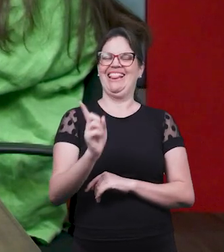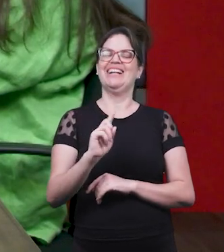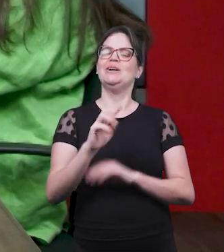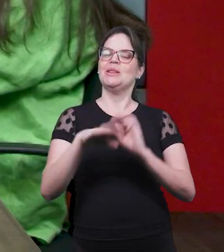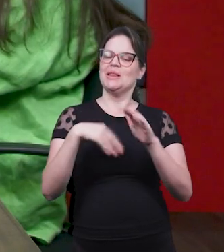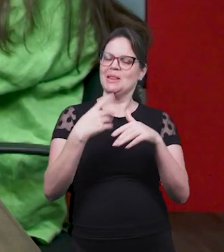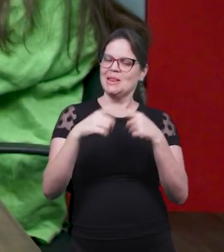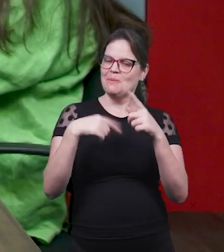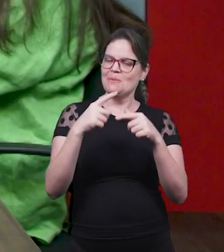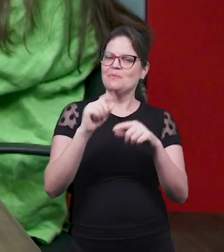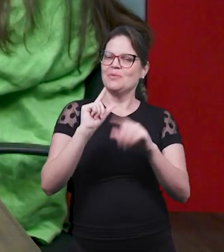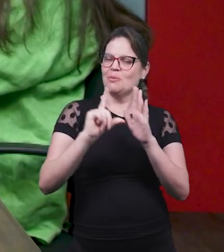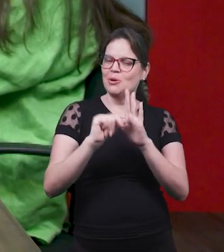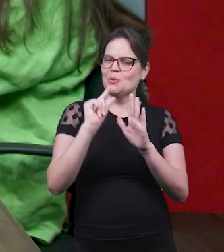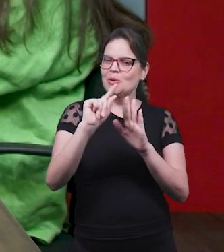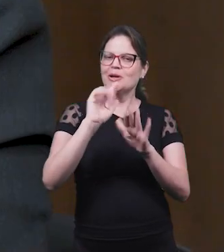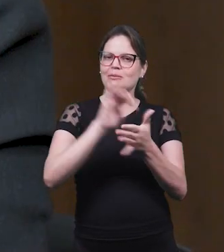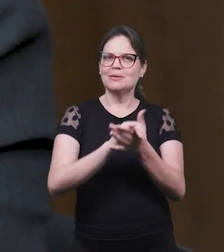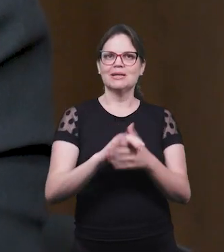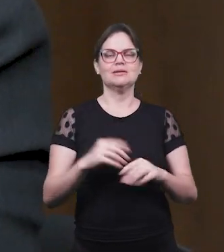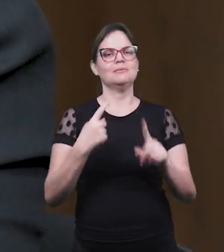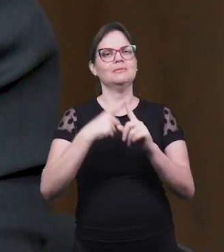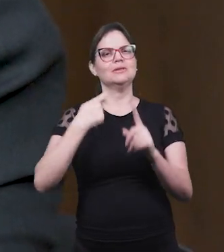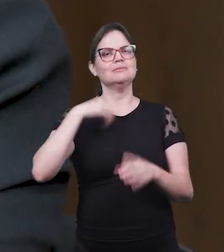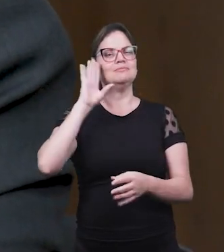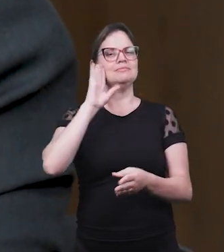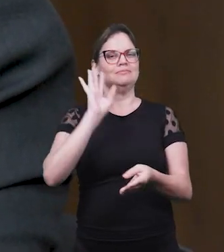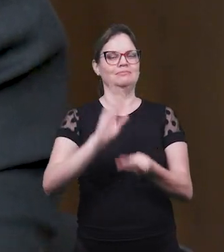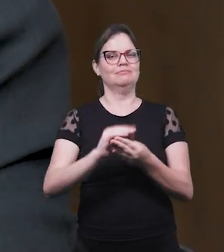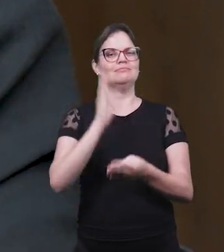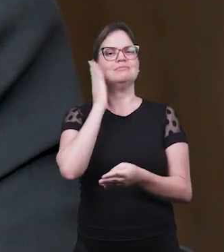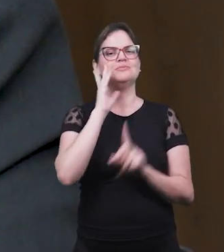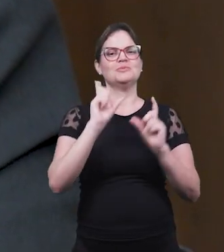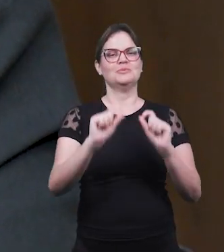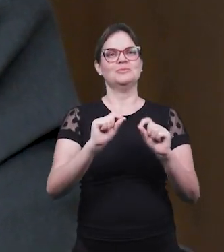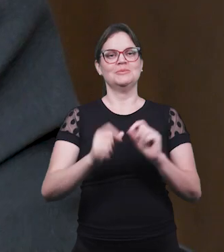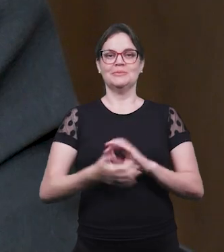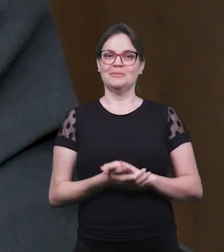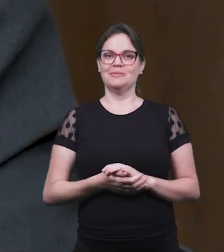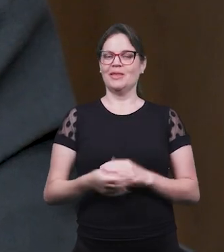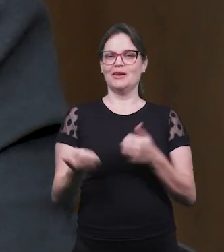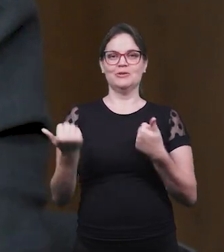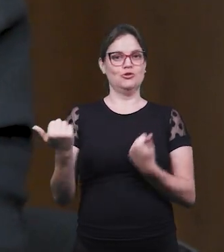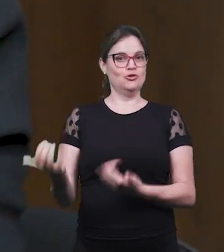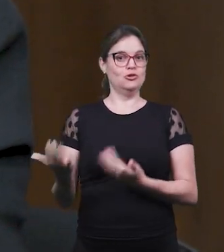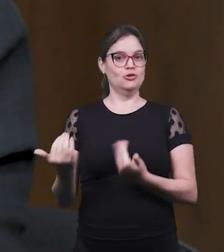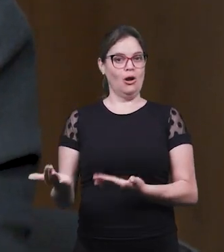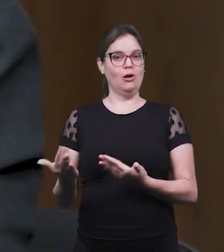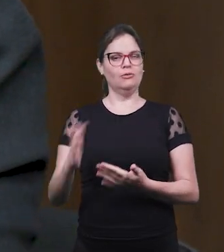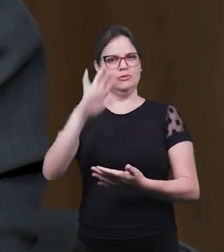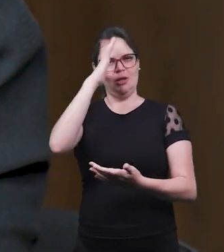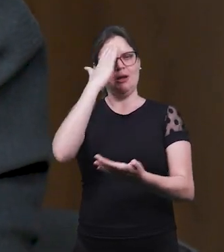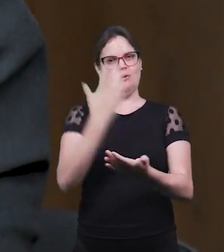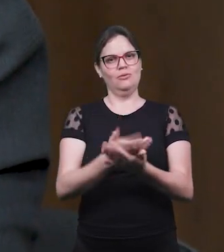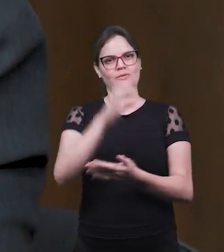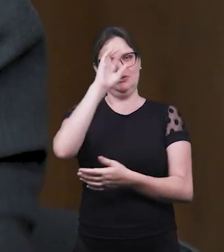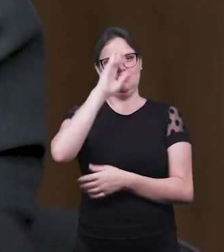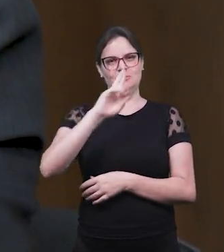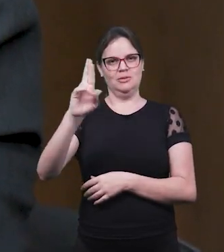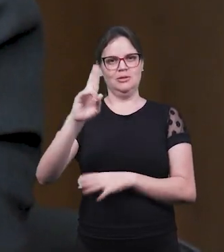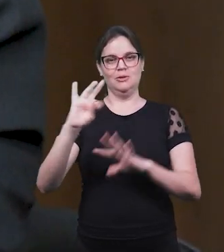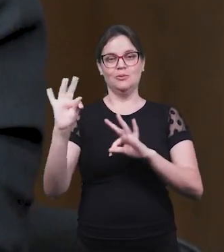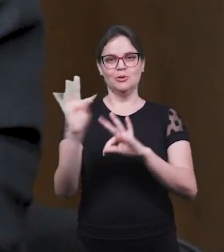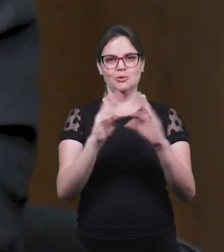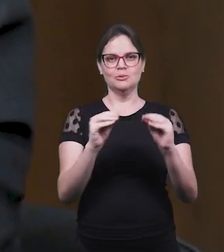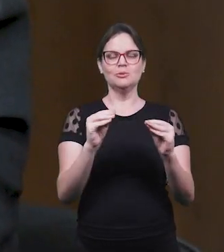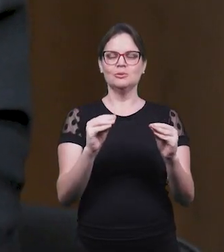eu entendo que o jovem que ele deposita nas mãos do Senhor a sua vida, e